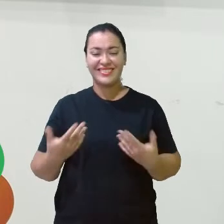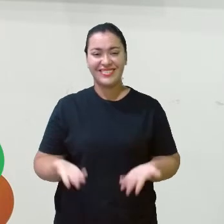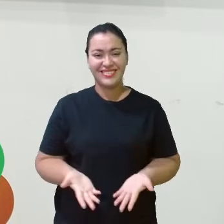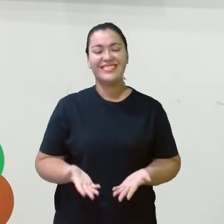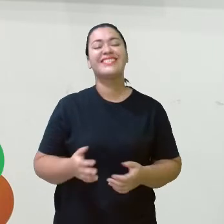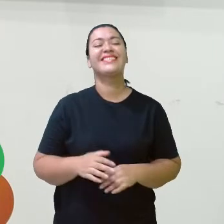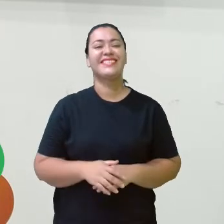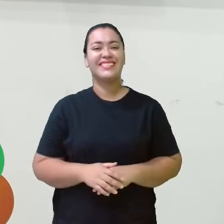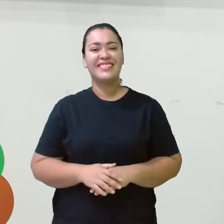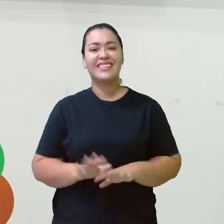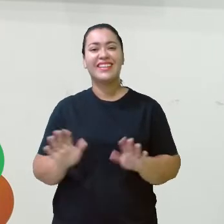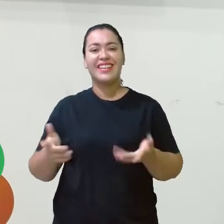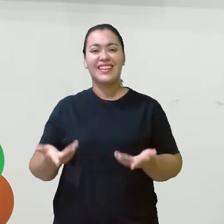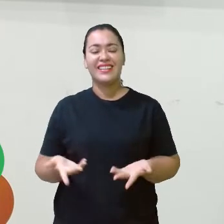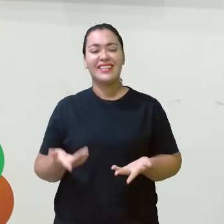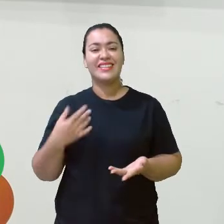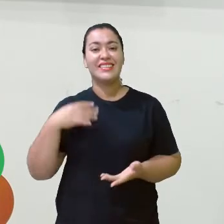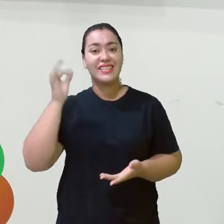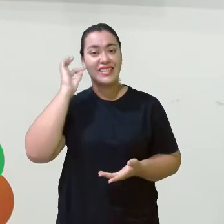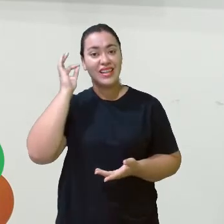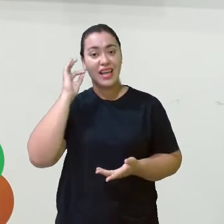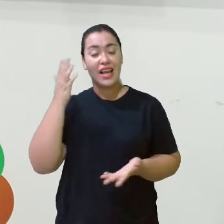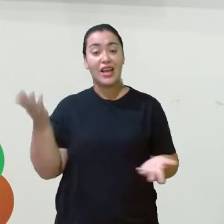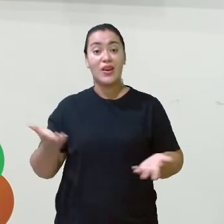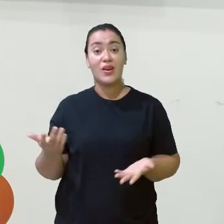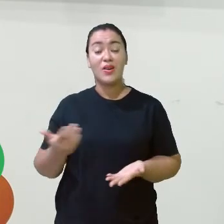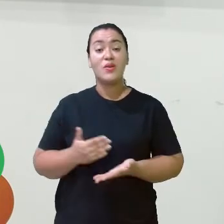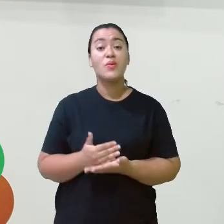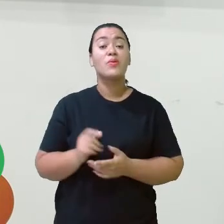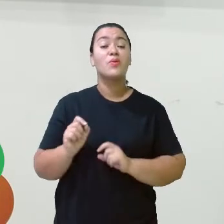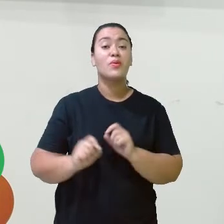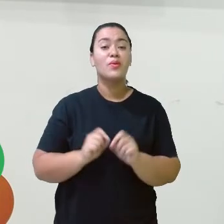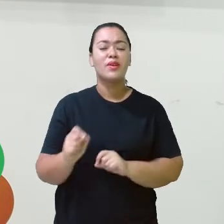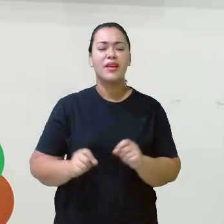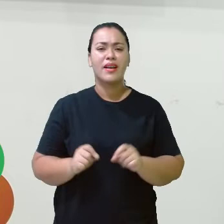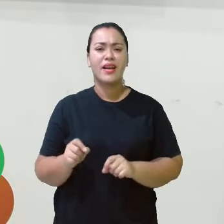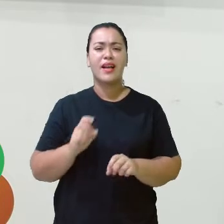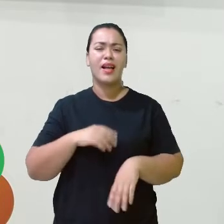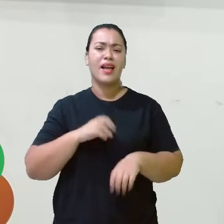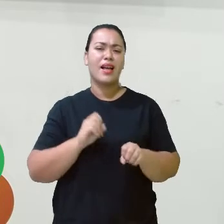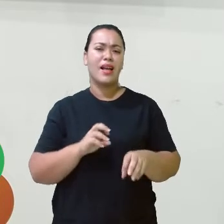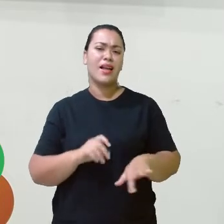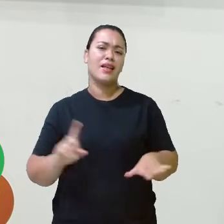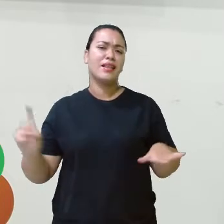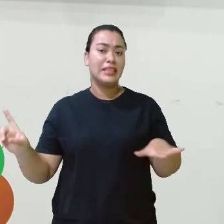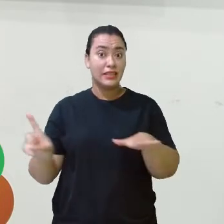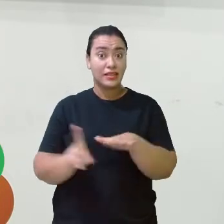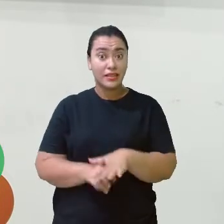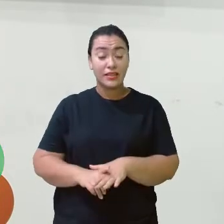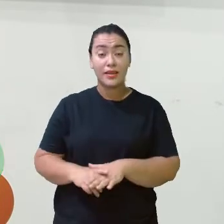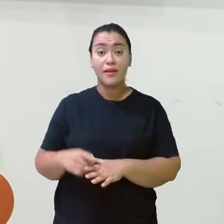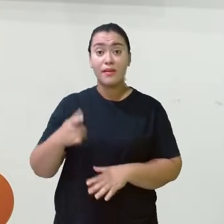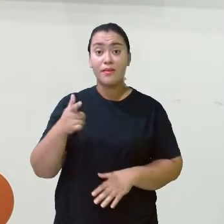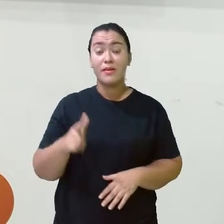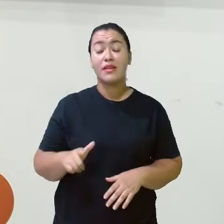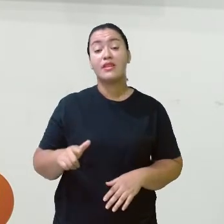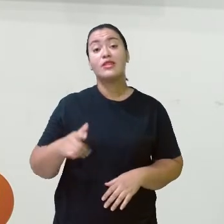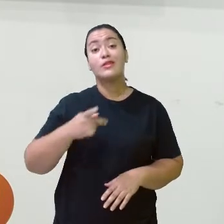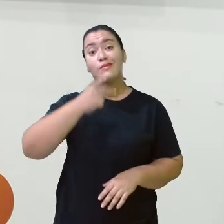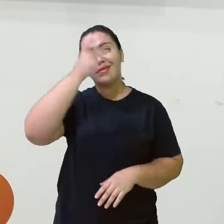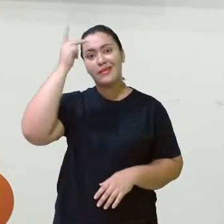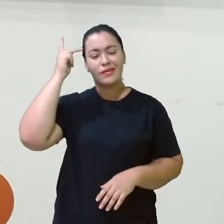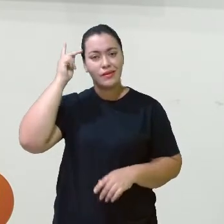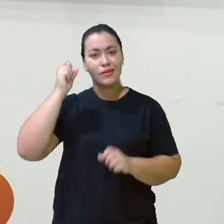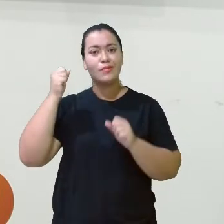sinais, gente. Então, Gisela, vamos aí hoje deixar esta aula bem inclusiva para que mais pessoas